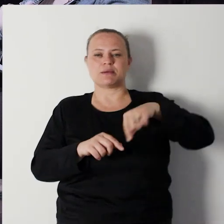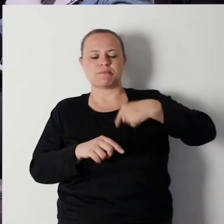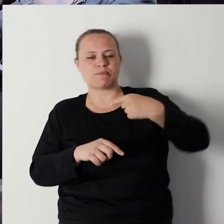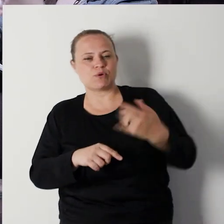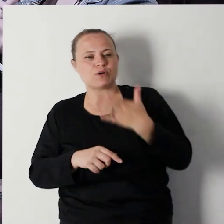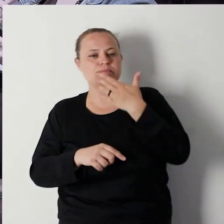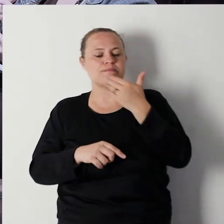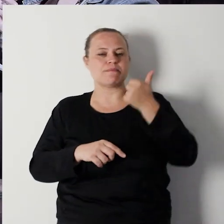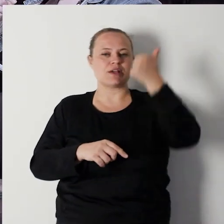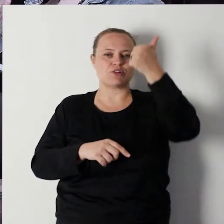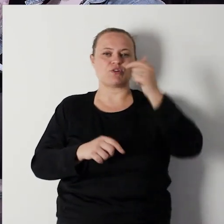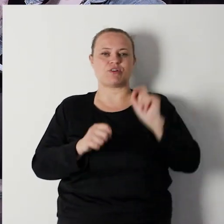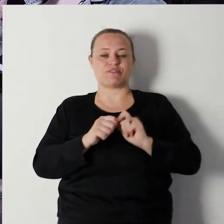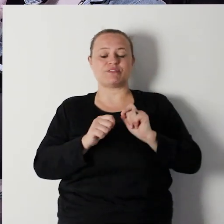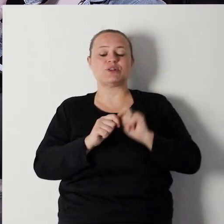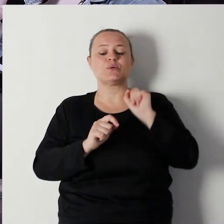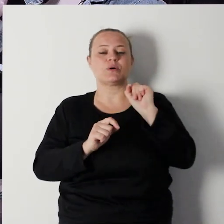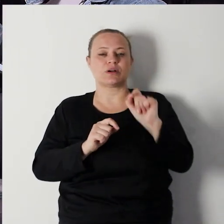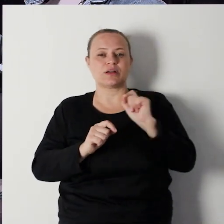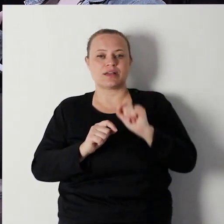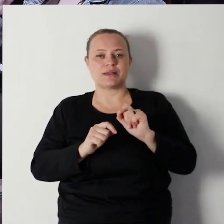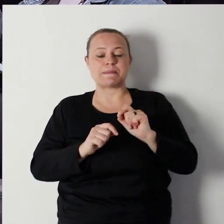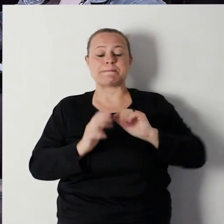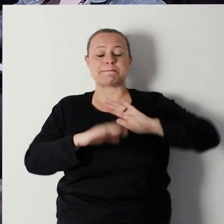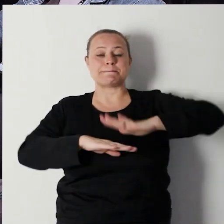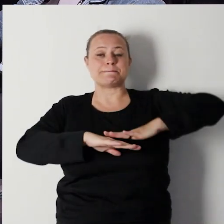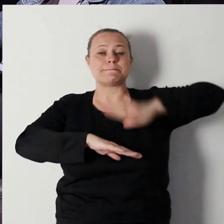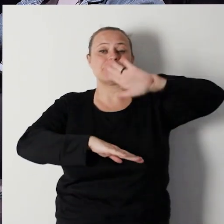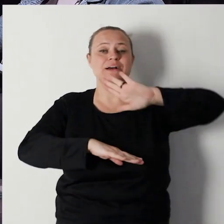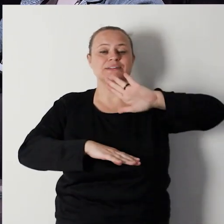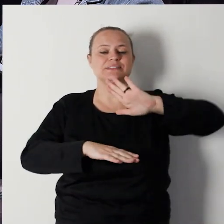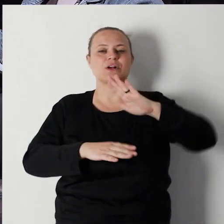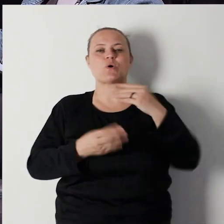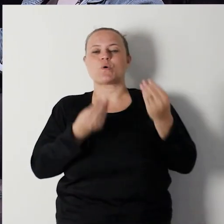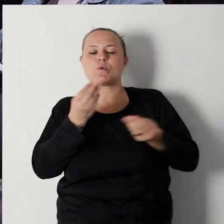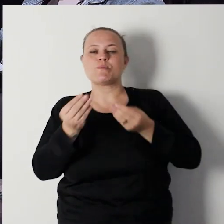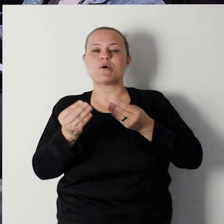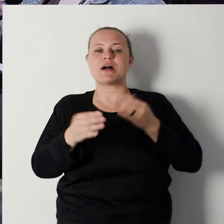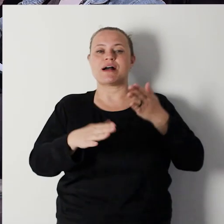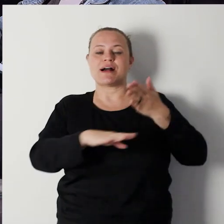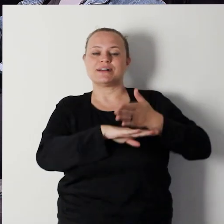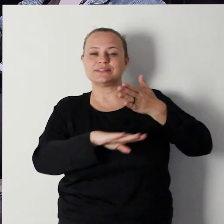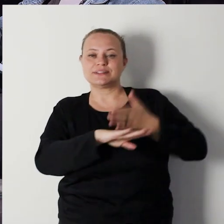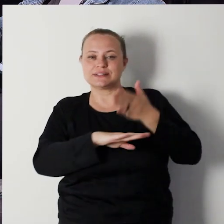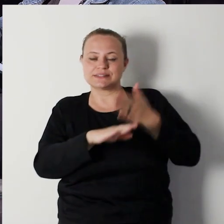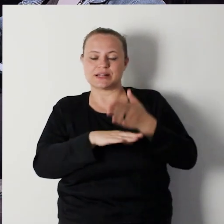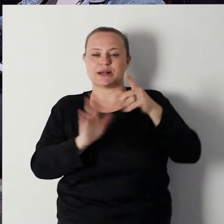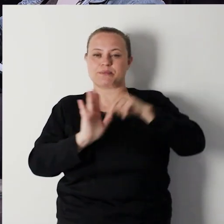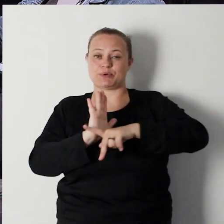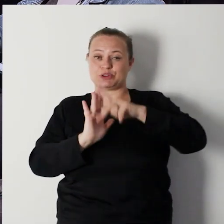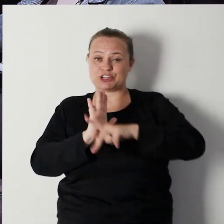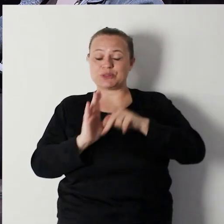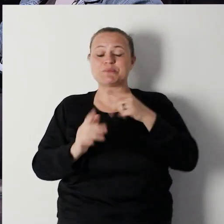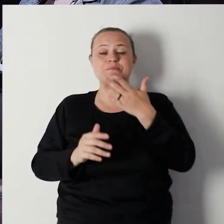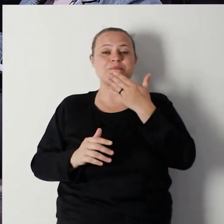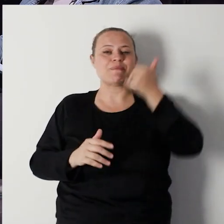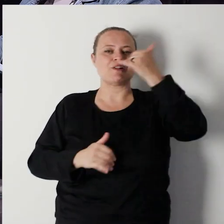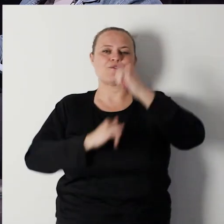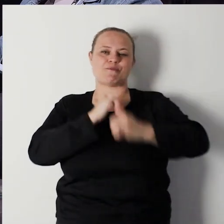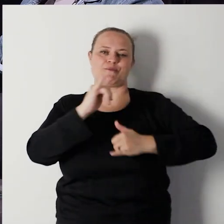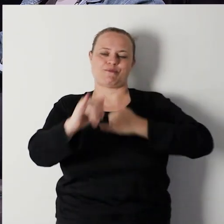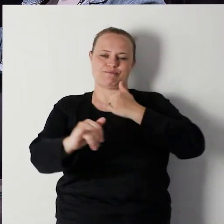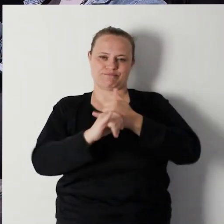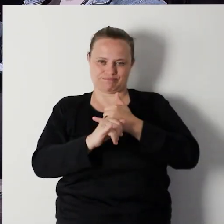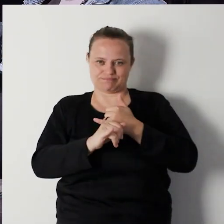quanto para a curadoria, quanto para o produtor. E a partir do momento que a gente passou a ter mais formas de acessar